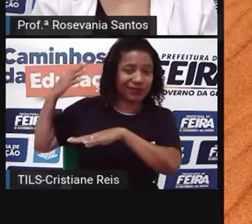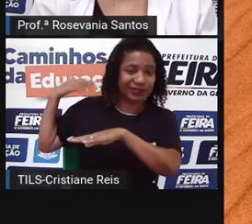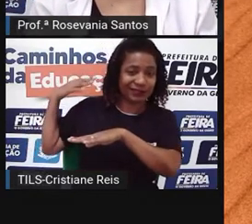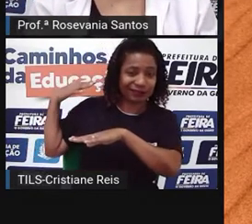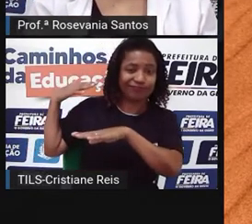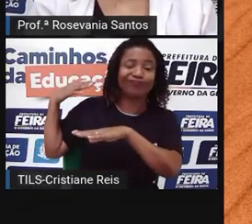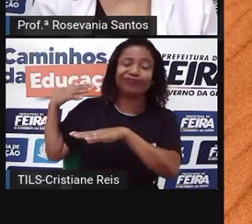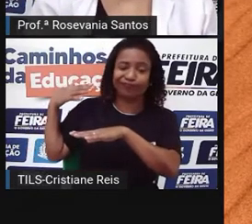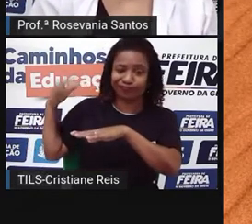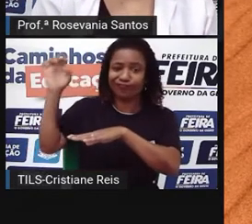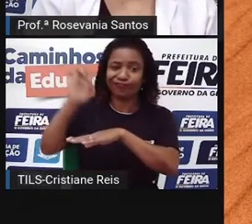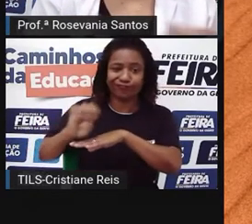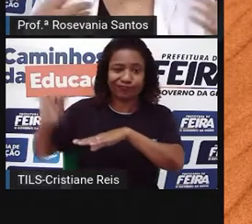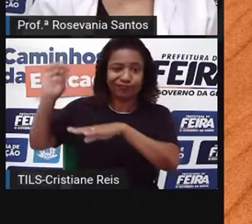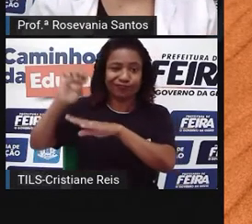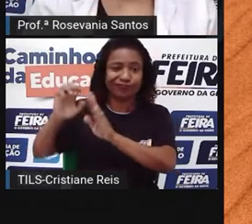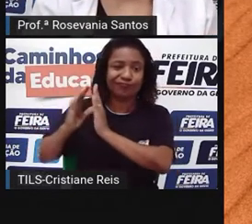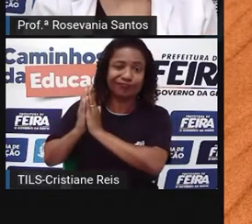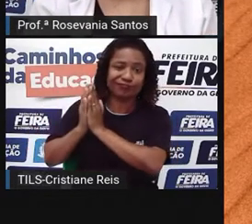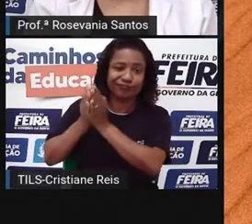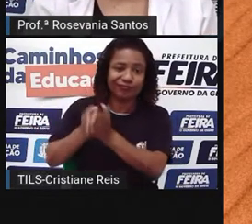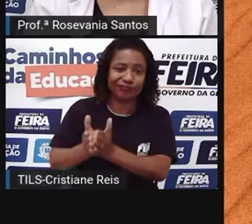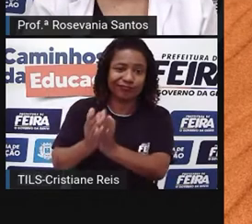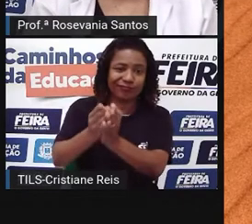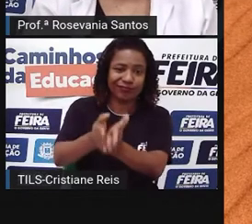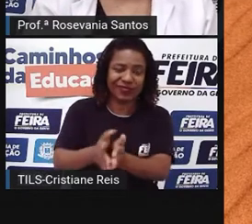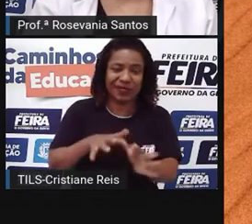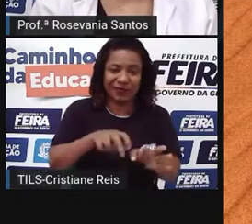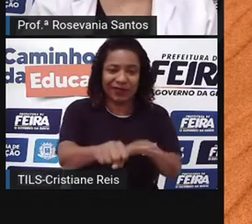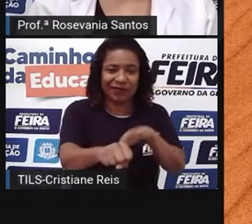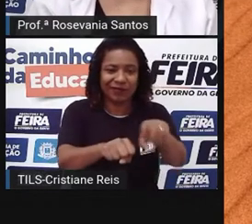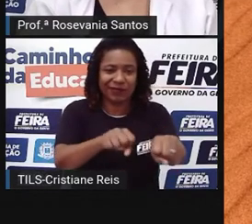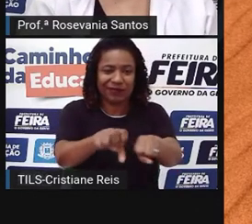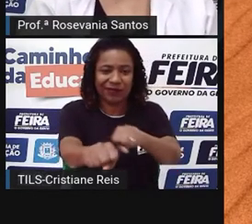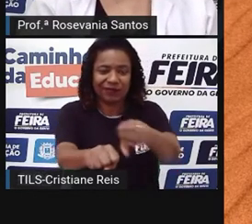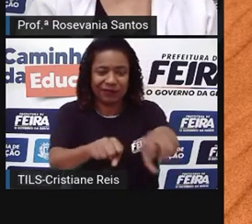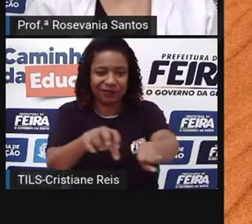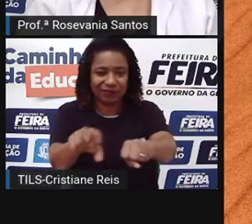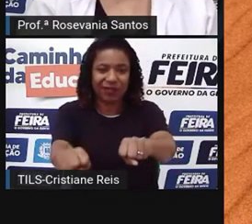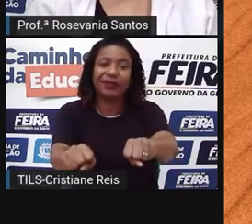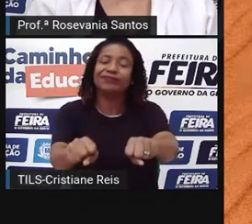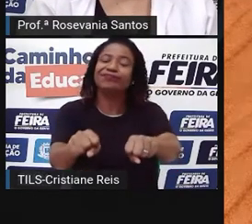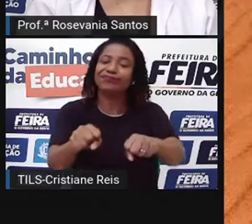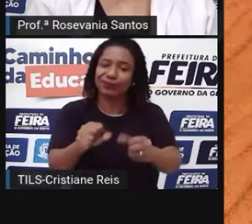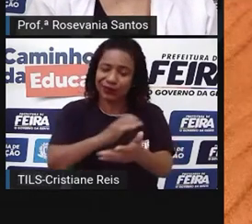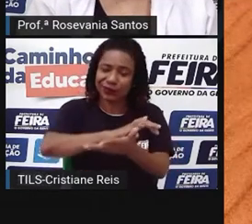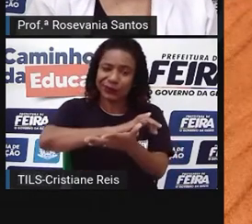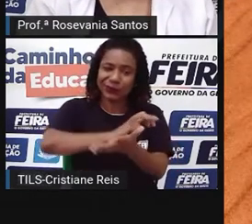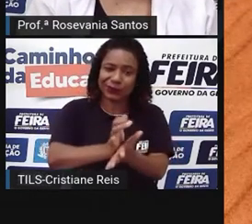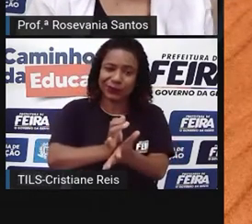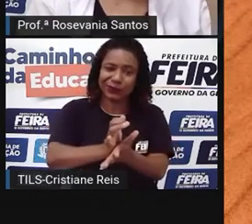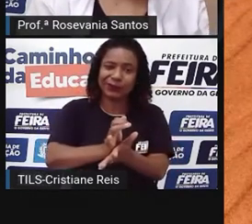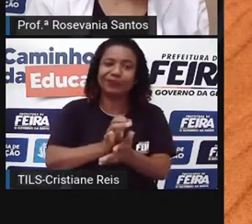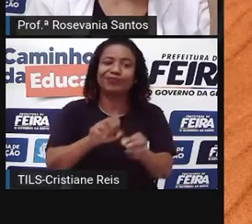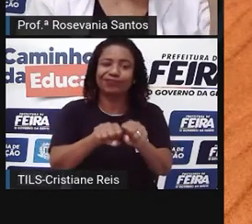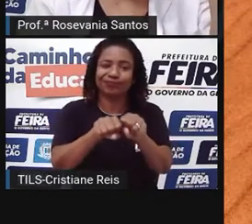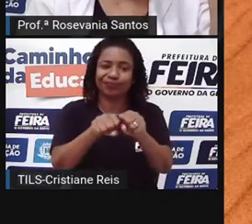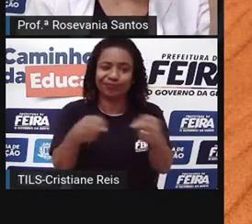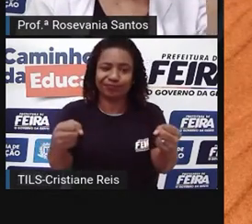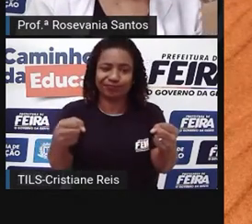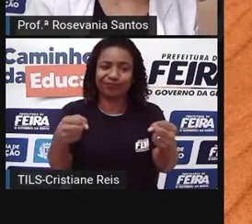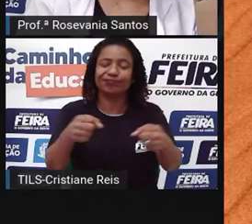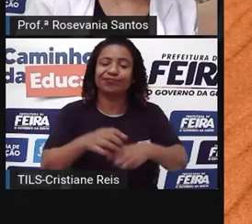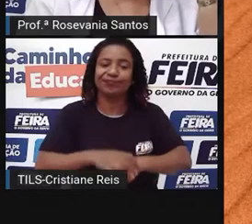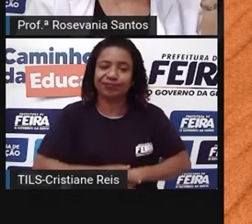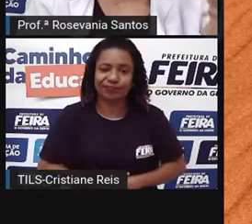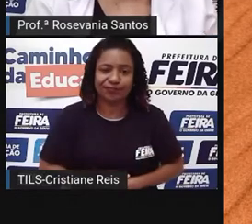África, que é muito intenso e que até hoje a gente ainda, né, observa isso. Essa região aqui, ela tá, né,